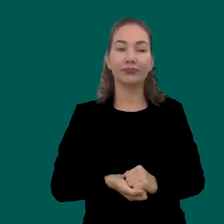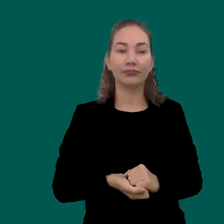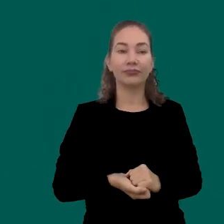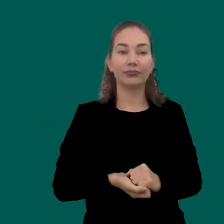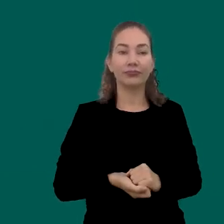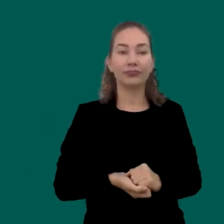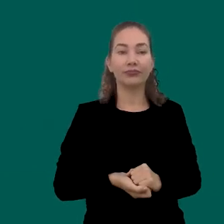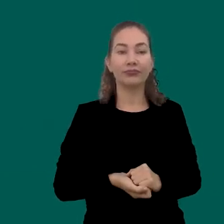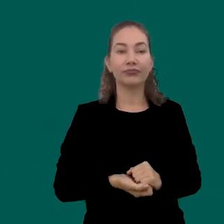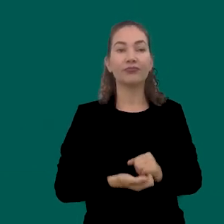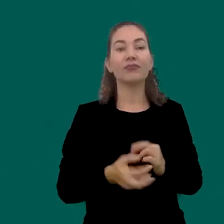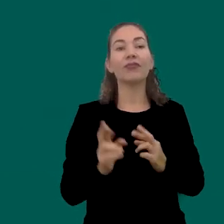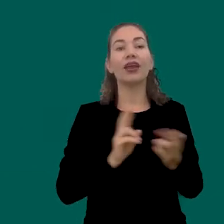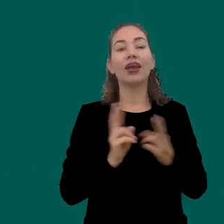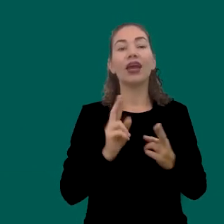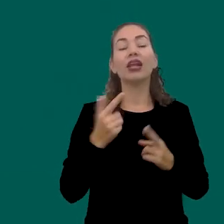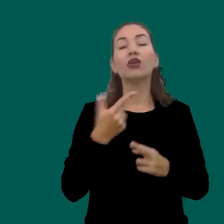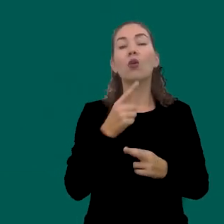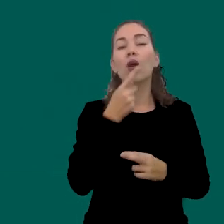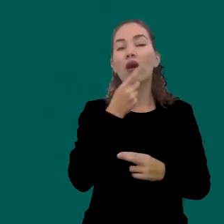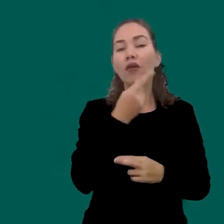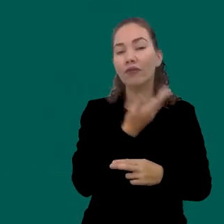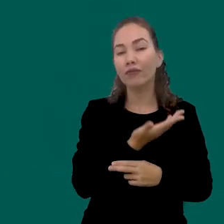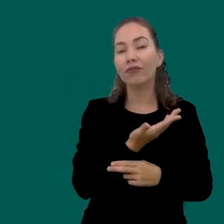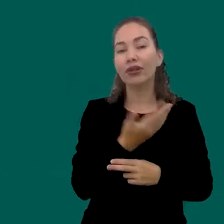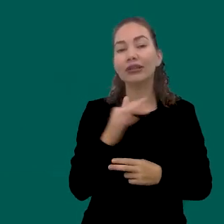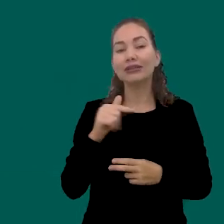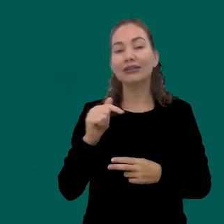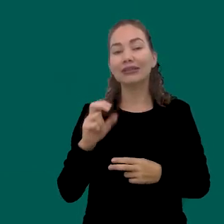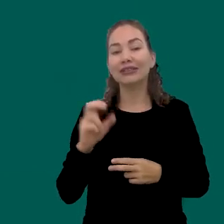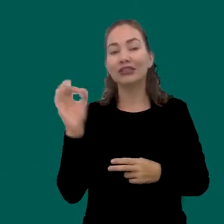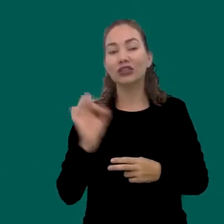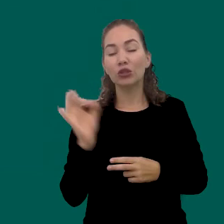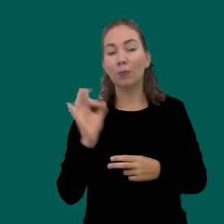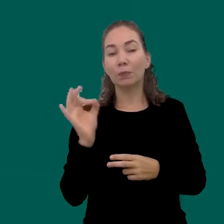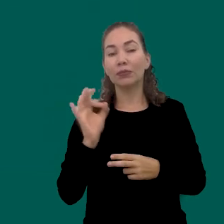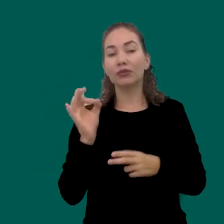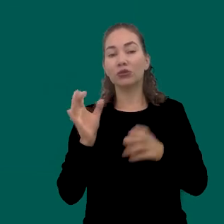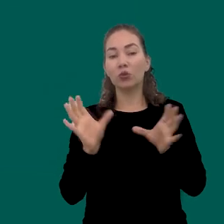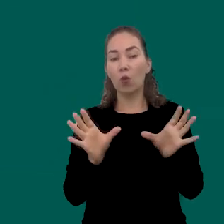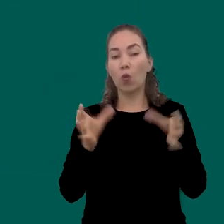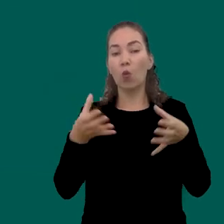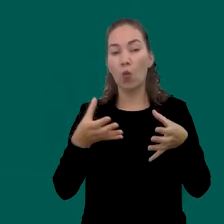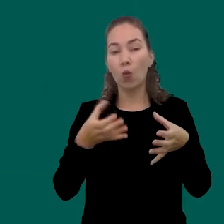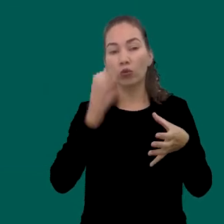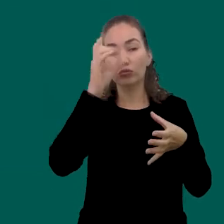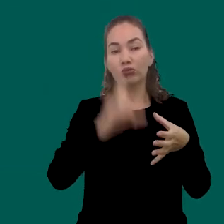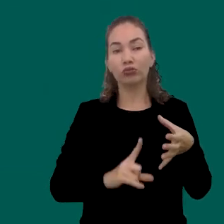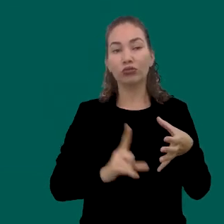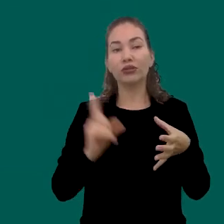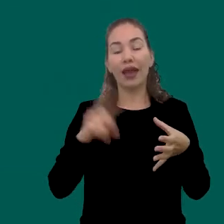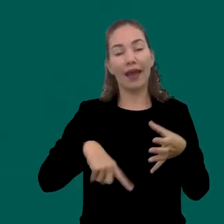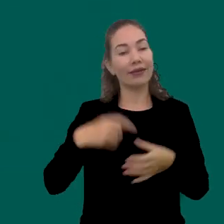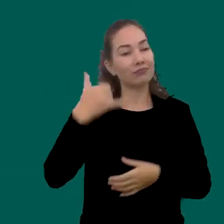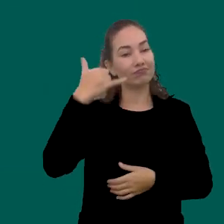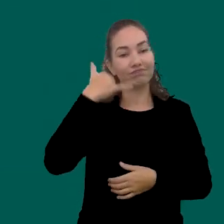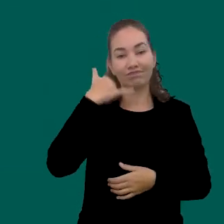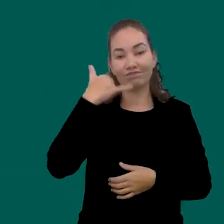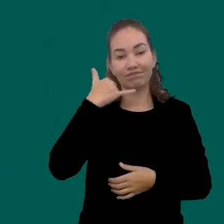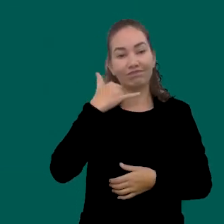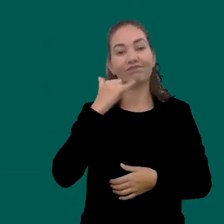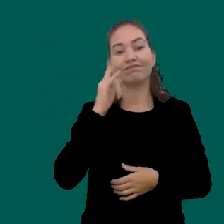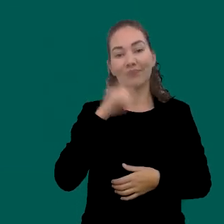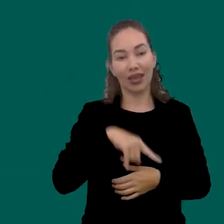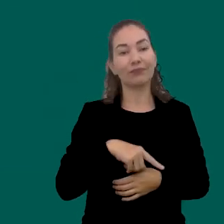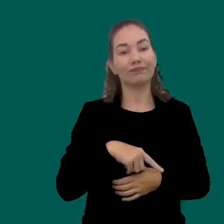E com relação ali, que nem o Michel falou, 75% do público do Noah Market é celular, é